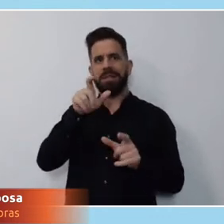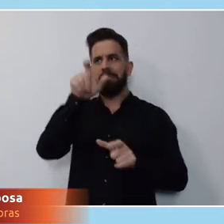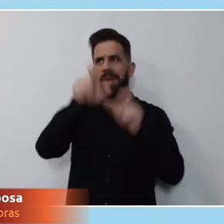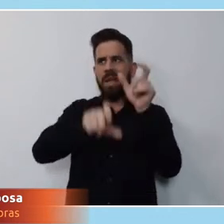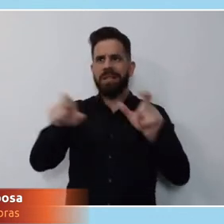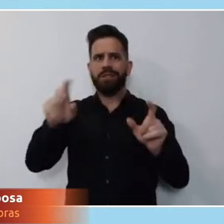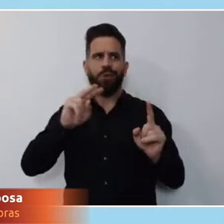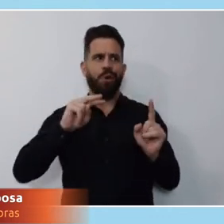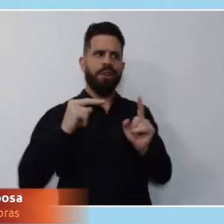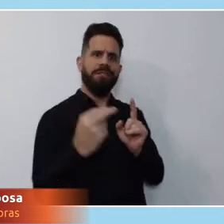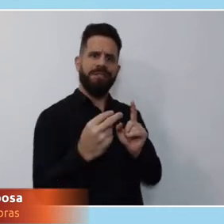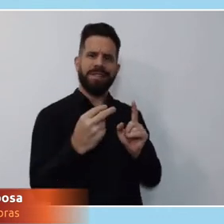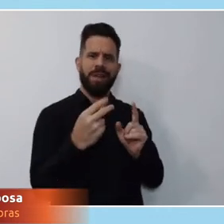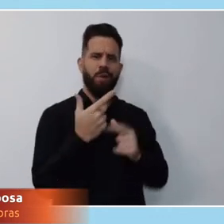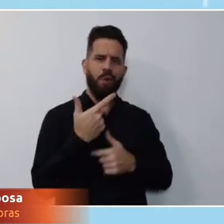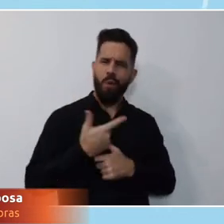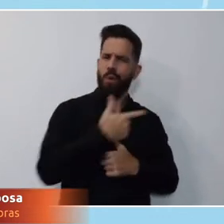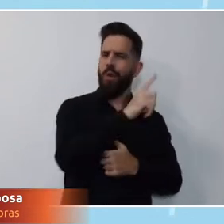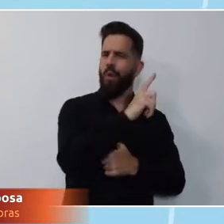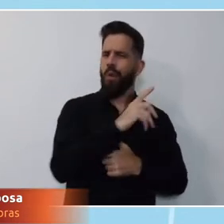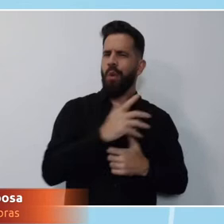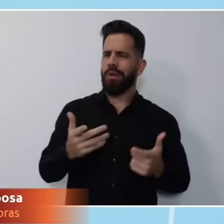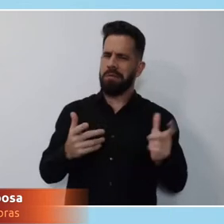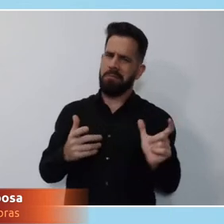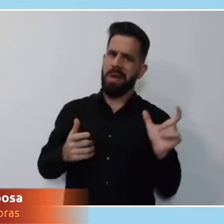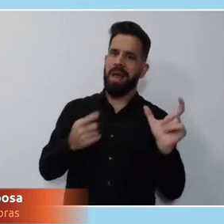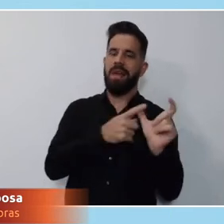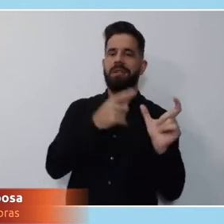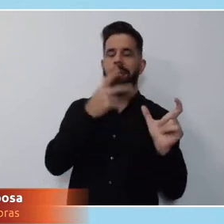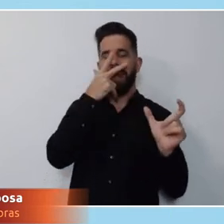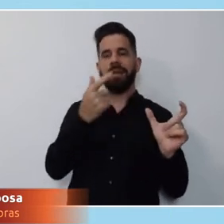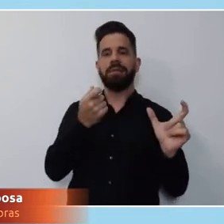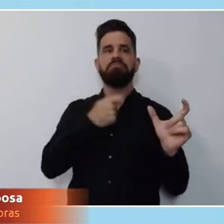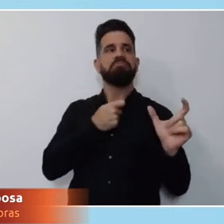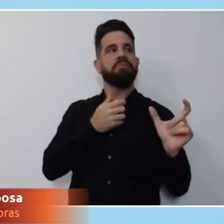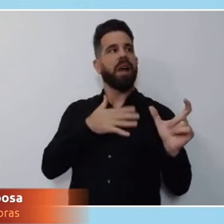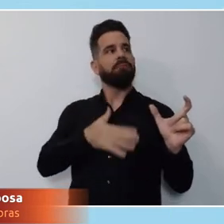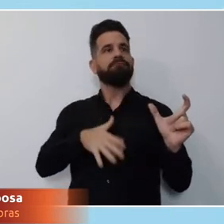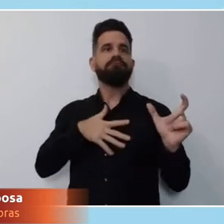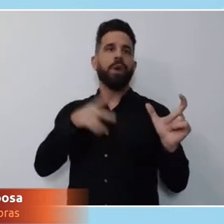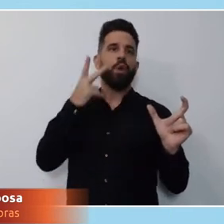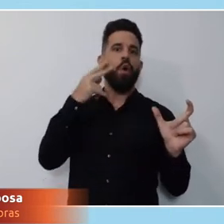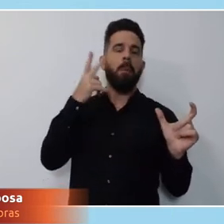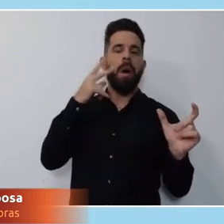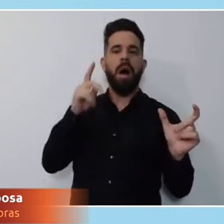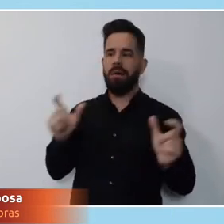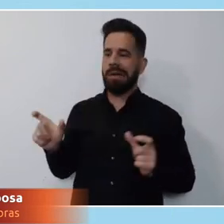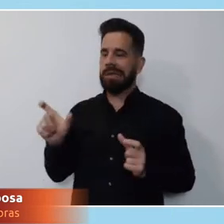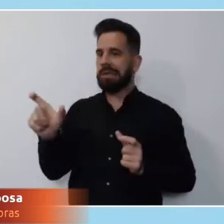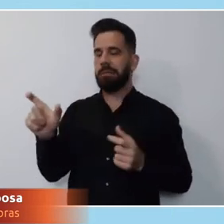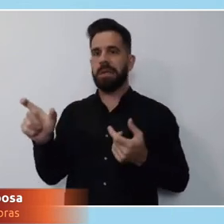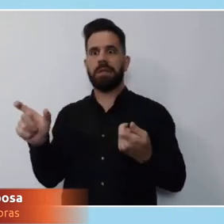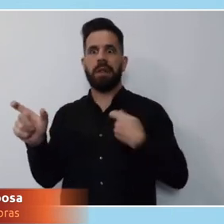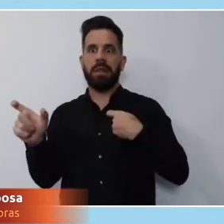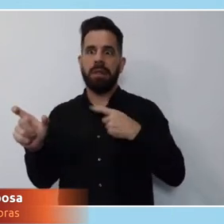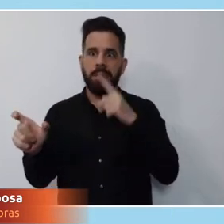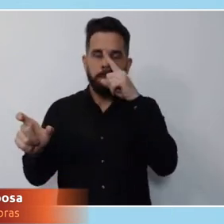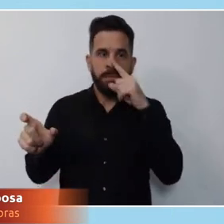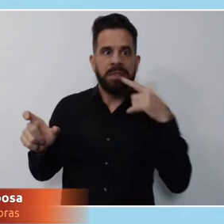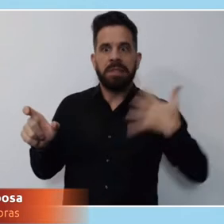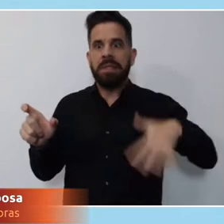né? Pesticidas e não agrotóxicos. E também uma outra palavra que pode deixar de existir na